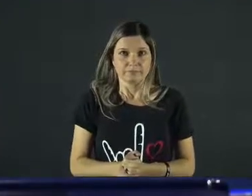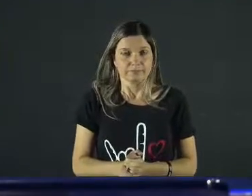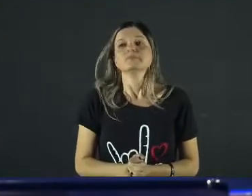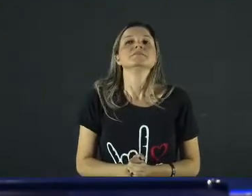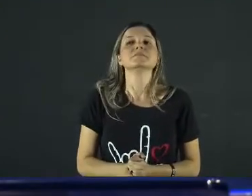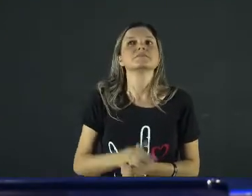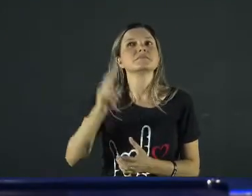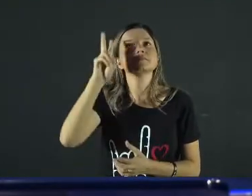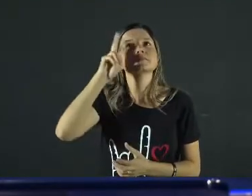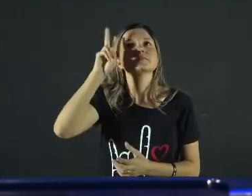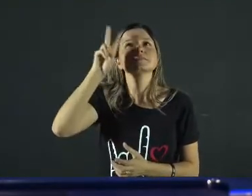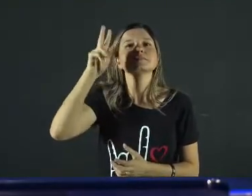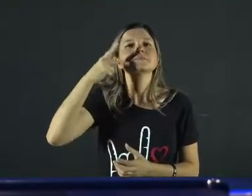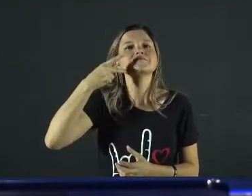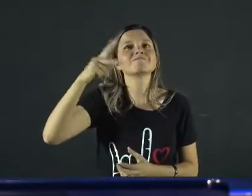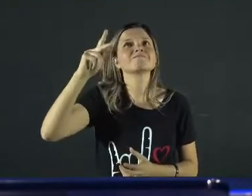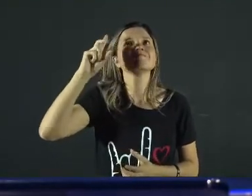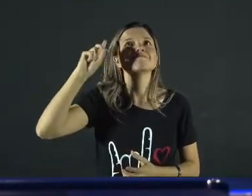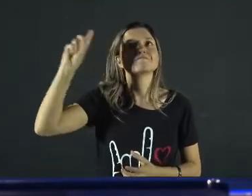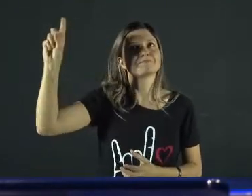Uma história da palavra de Deus,